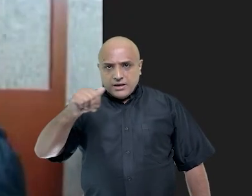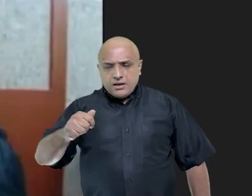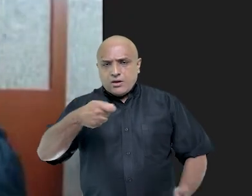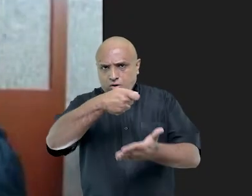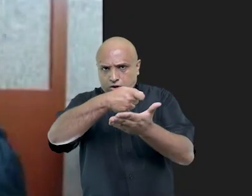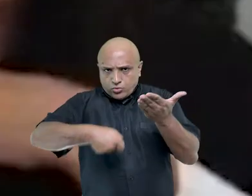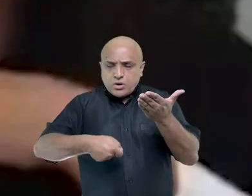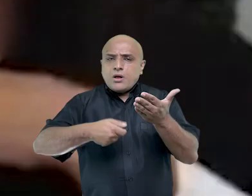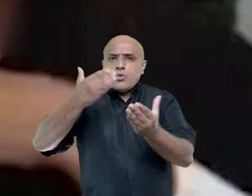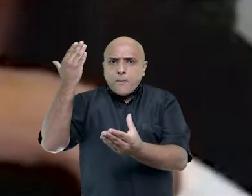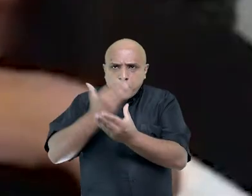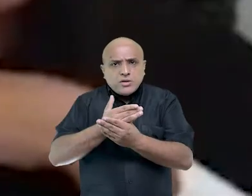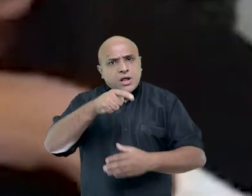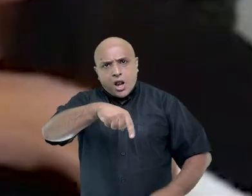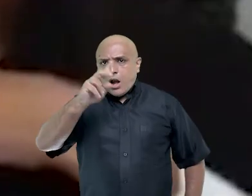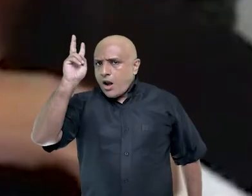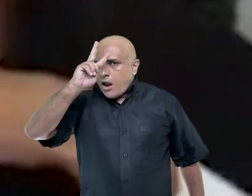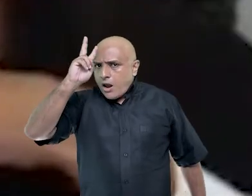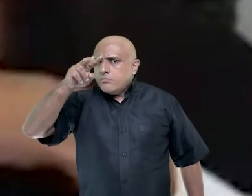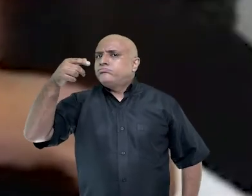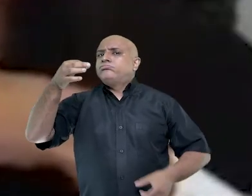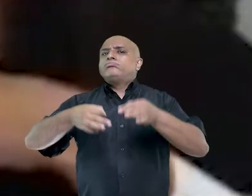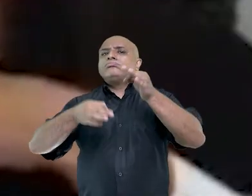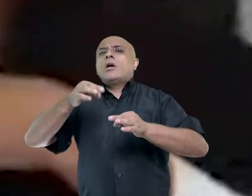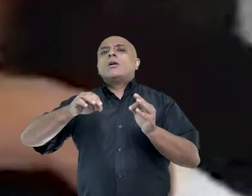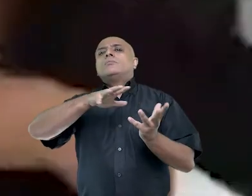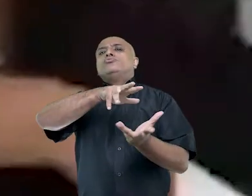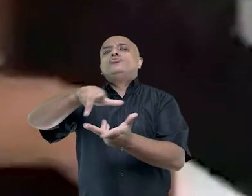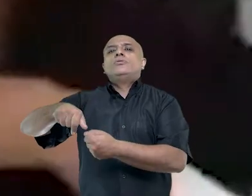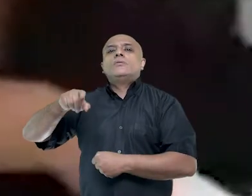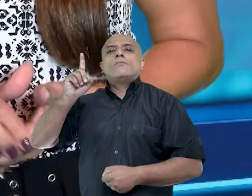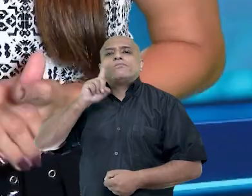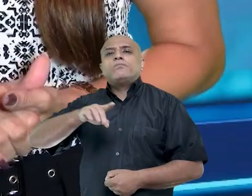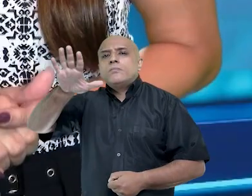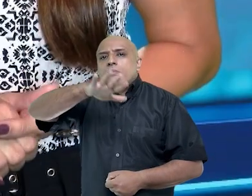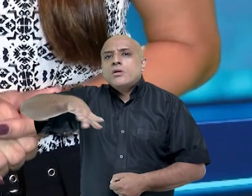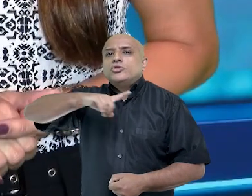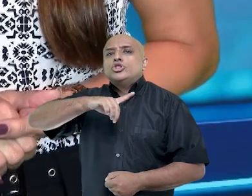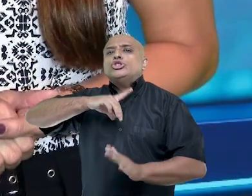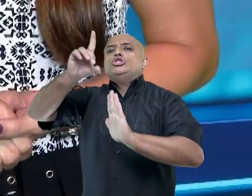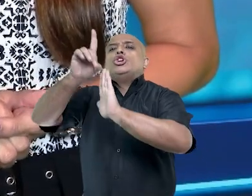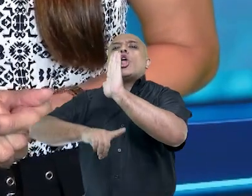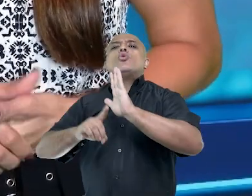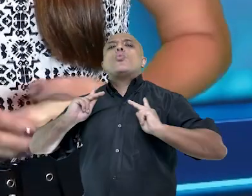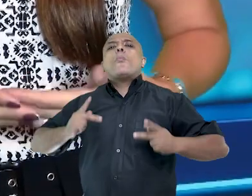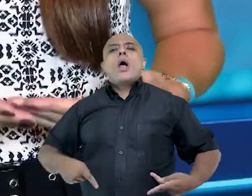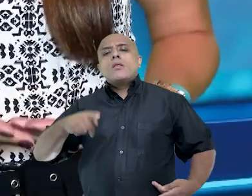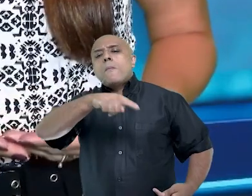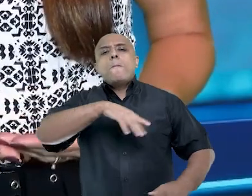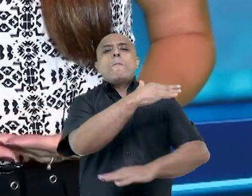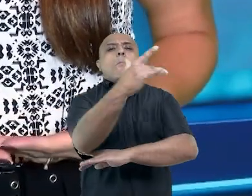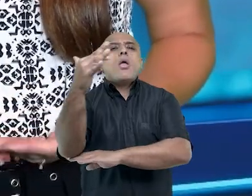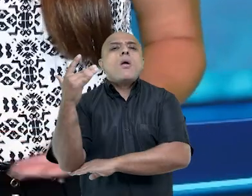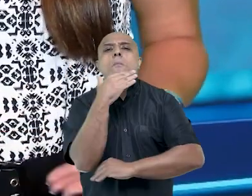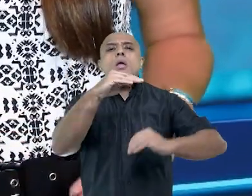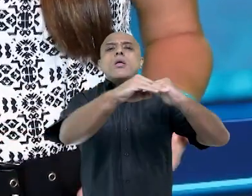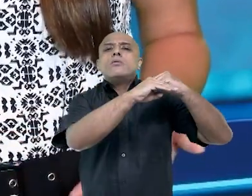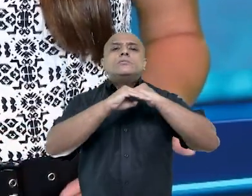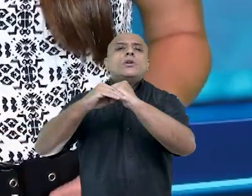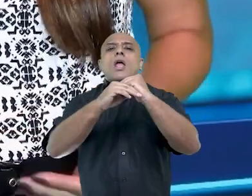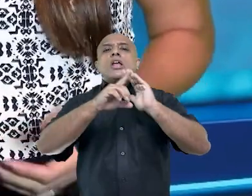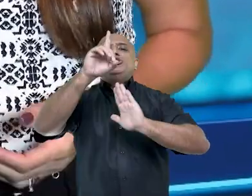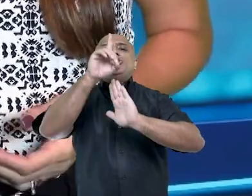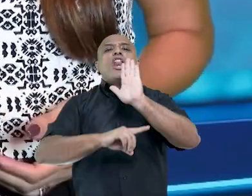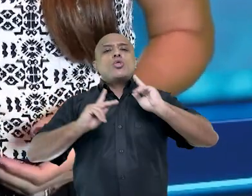do processo, lembrou que a Corte Interamericana de Direitos Humanos reconhece o meio ambiente equilibrado como